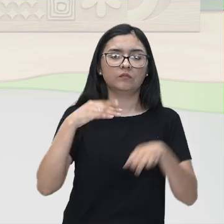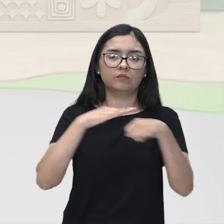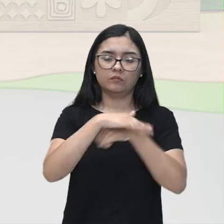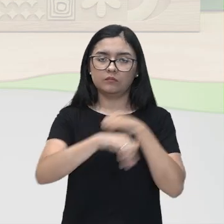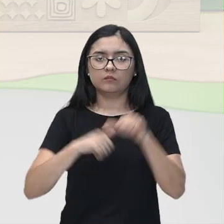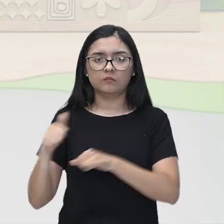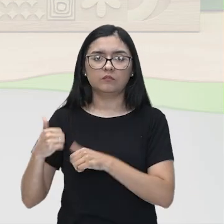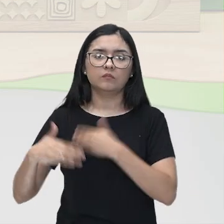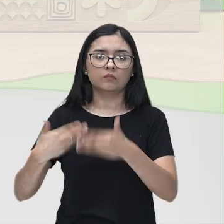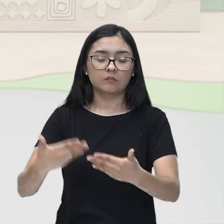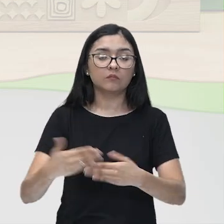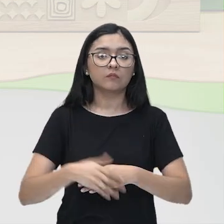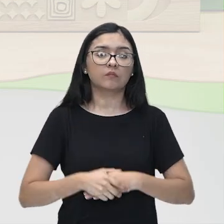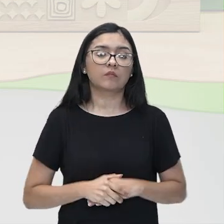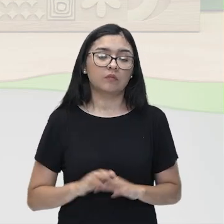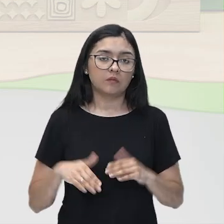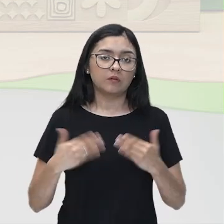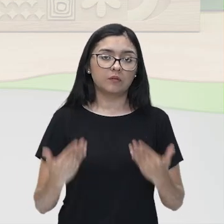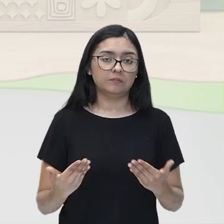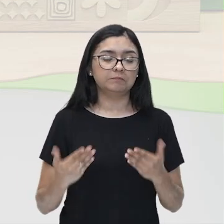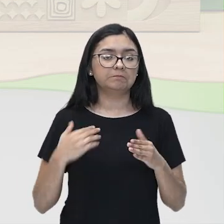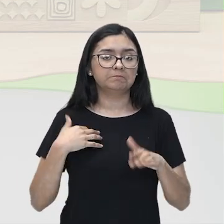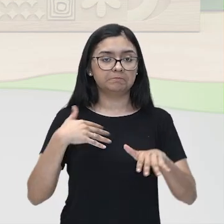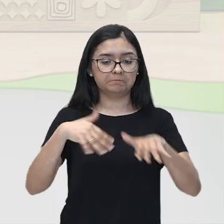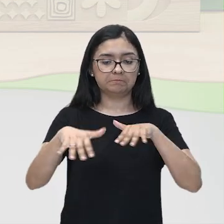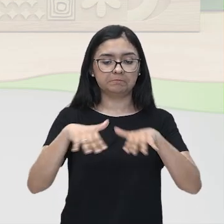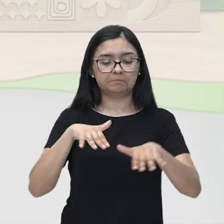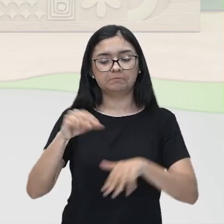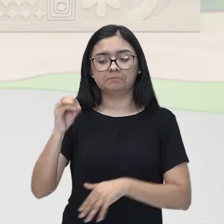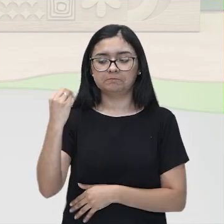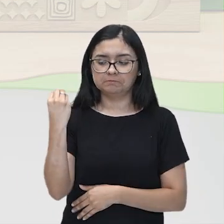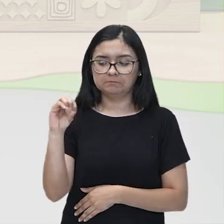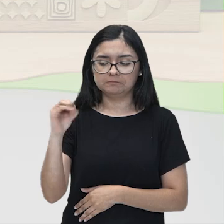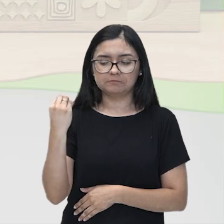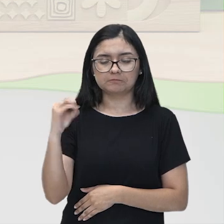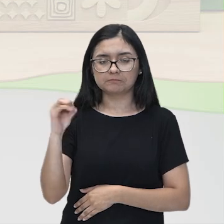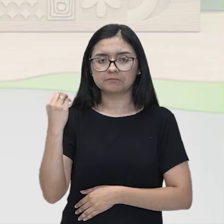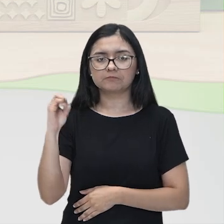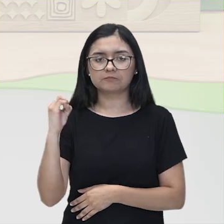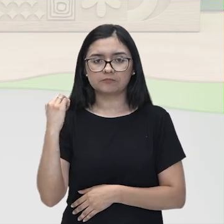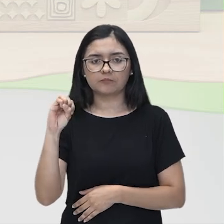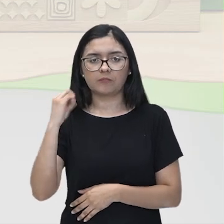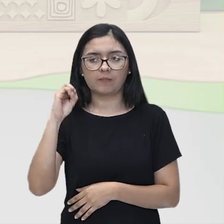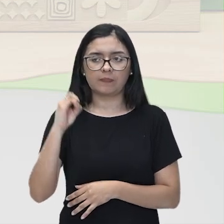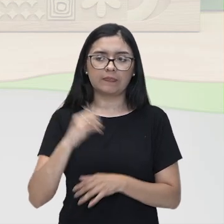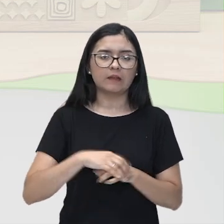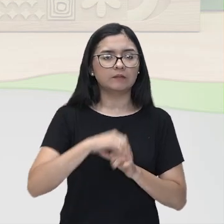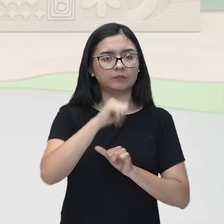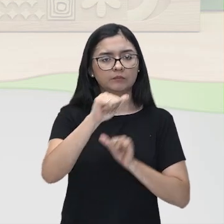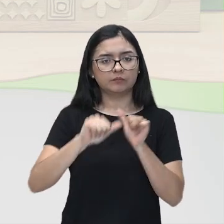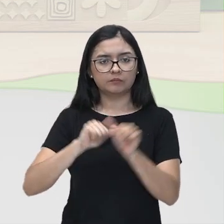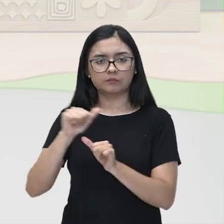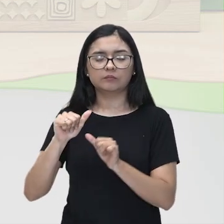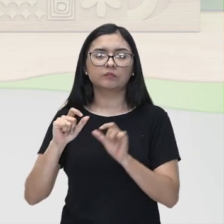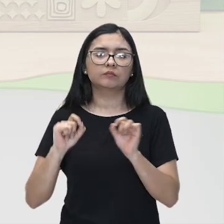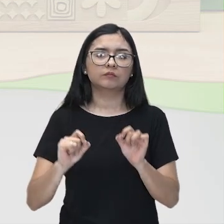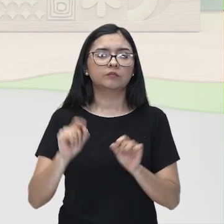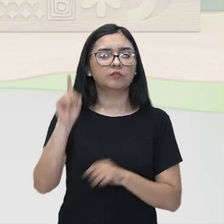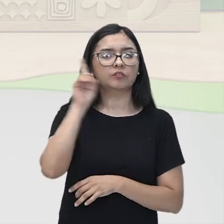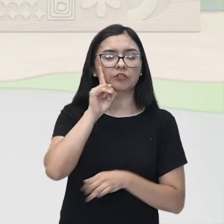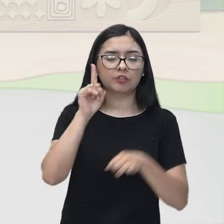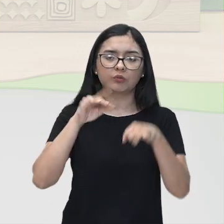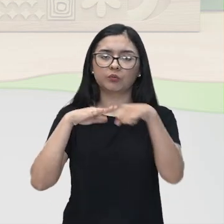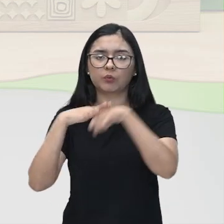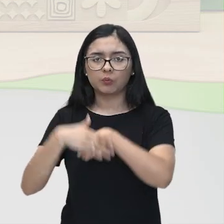noites. Porém, esse movimento de rotação, com essa alternância, né, dos dias e das